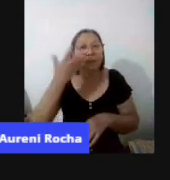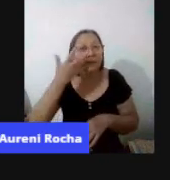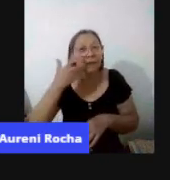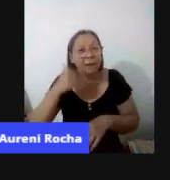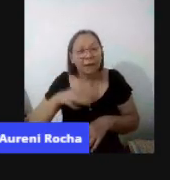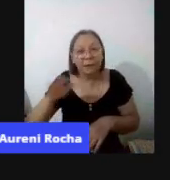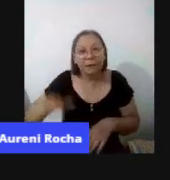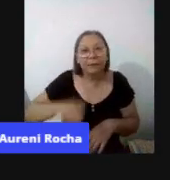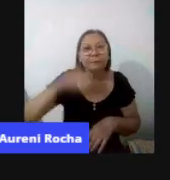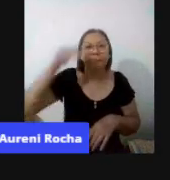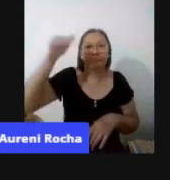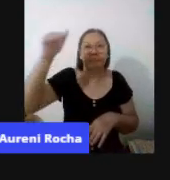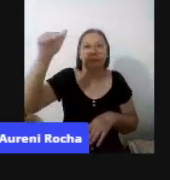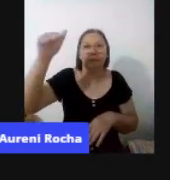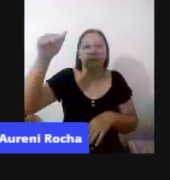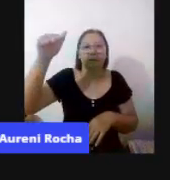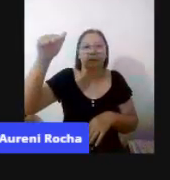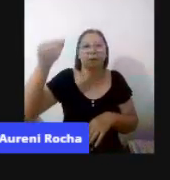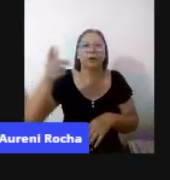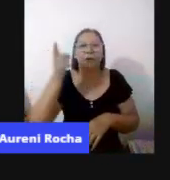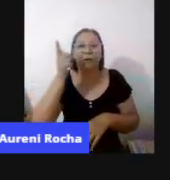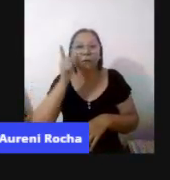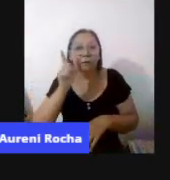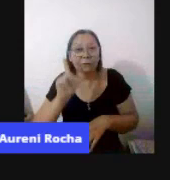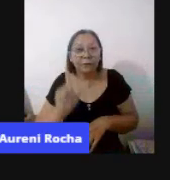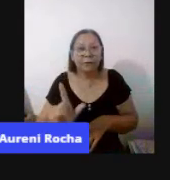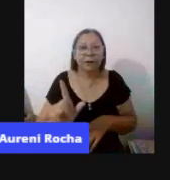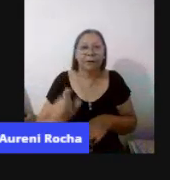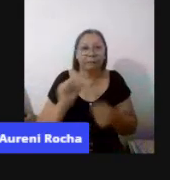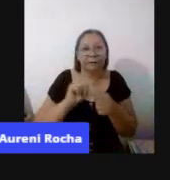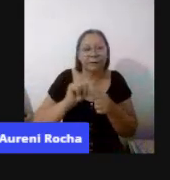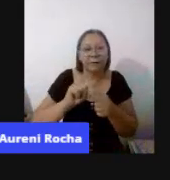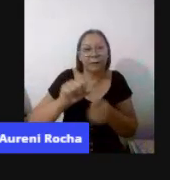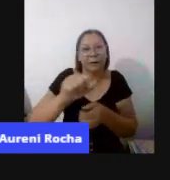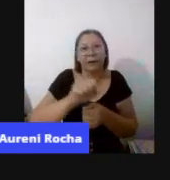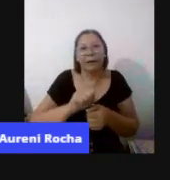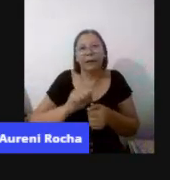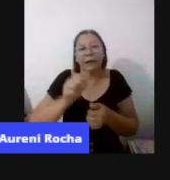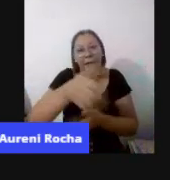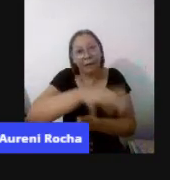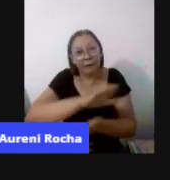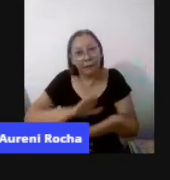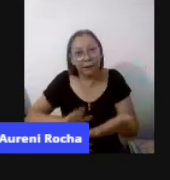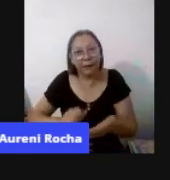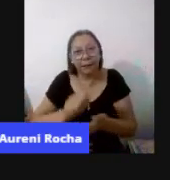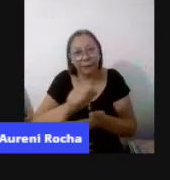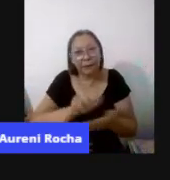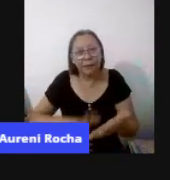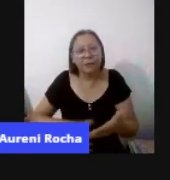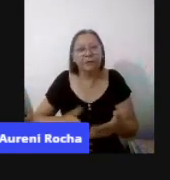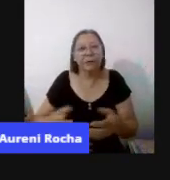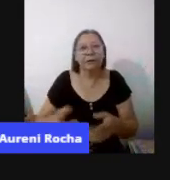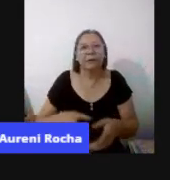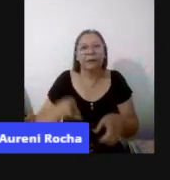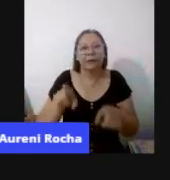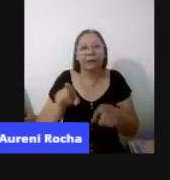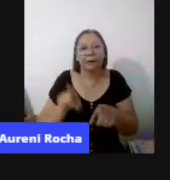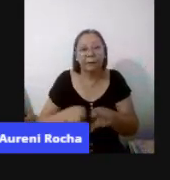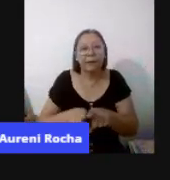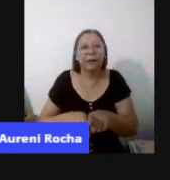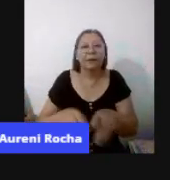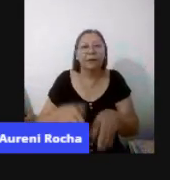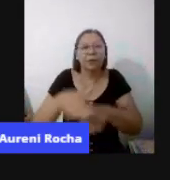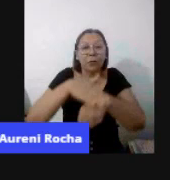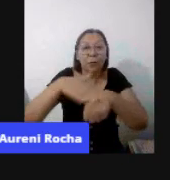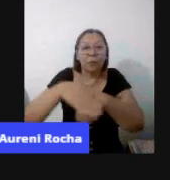uma autonomia muito maior para realizar a atividade e o professor consegue manter esse diálogo diretamente com a